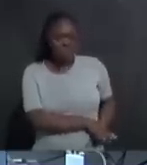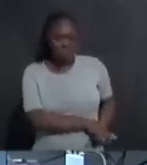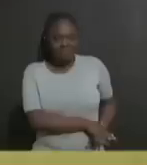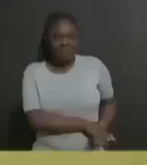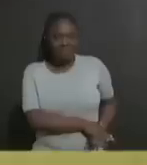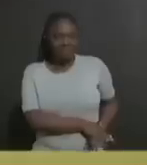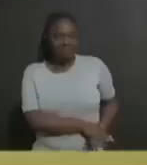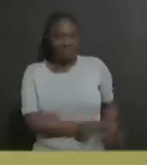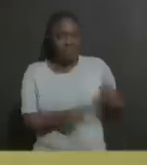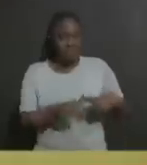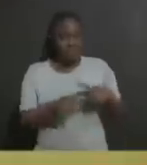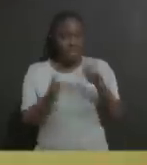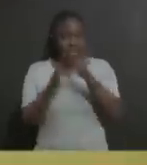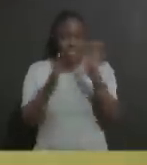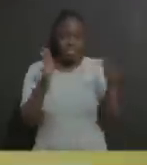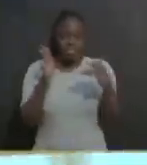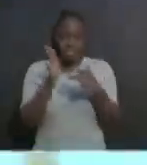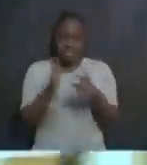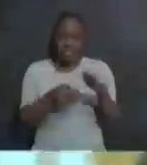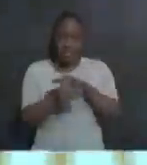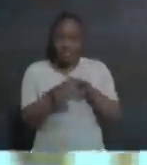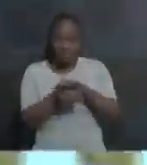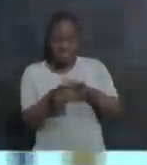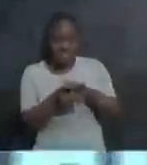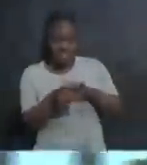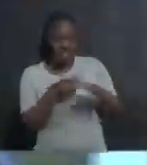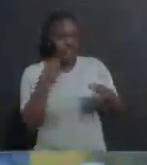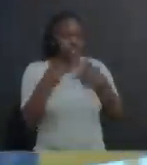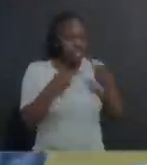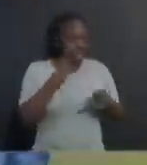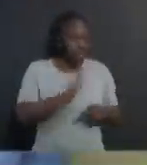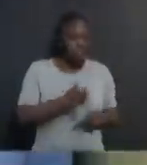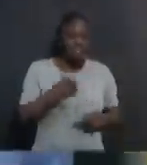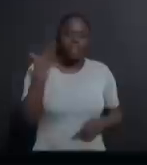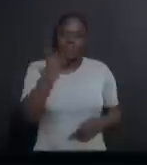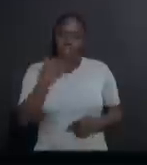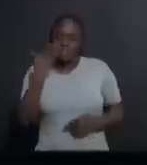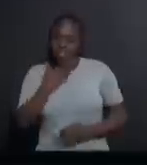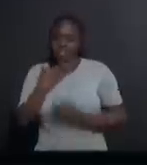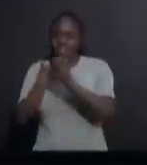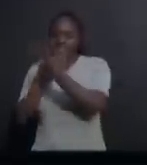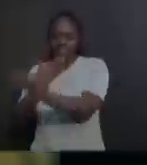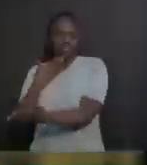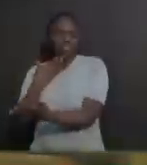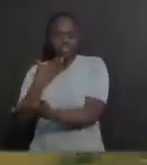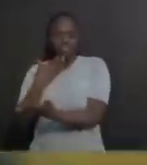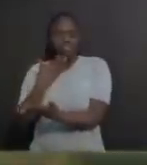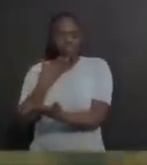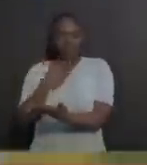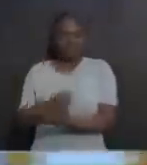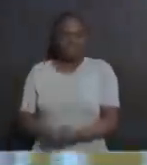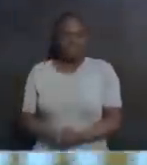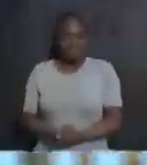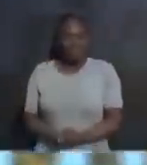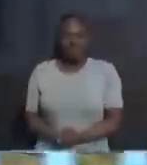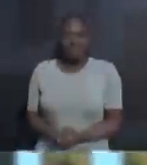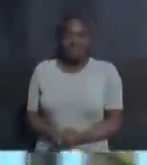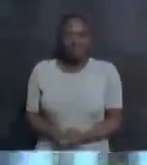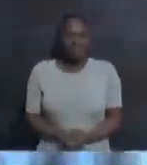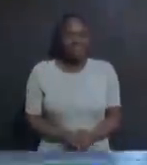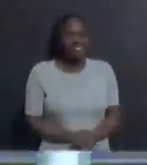Que se Jesus viesse com conversa, a gente já, toma aqui, vai adoçar sua vida com menos. Sai.